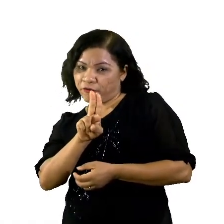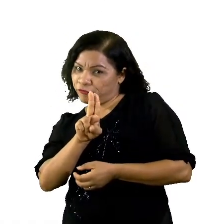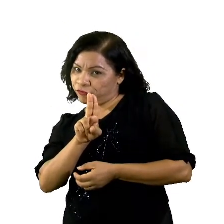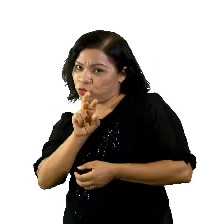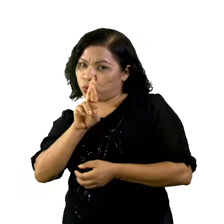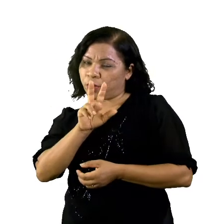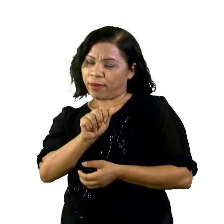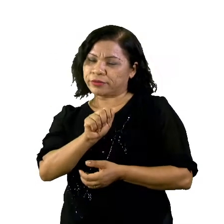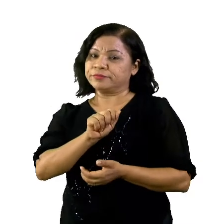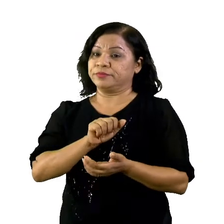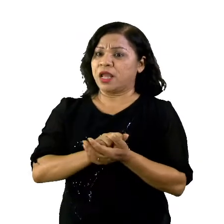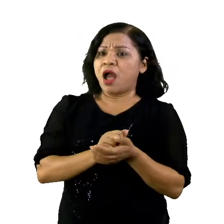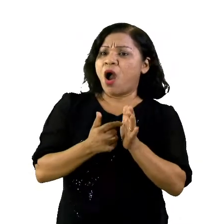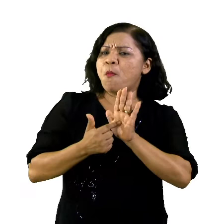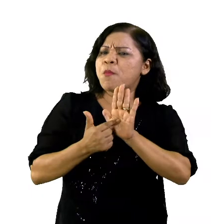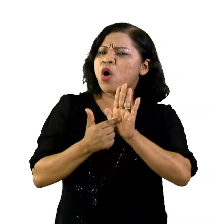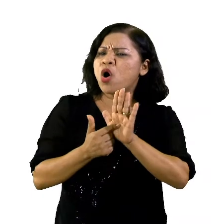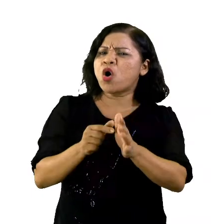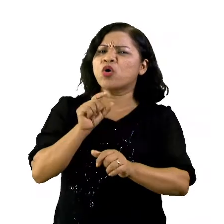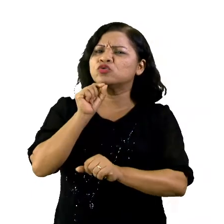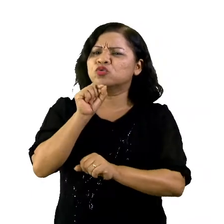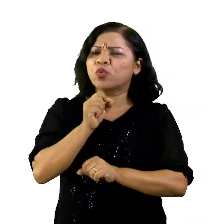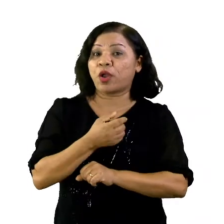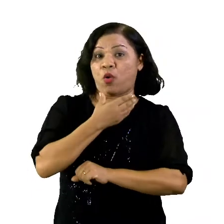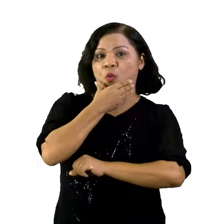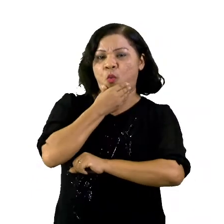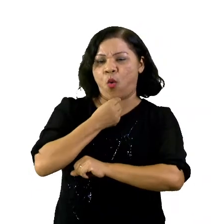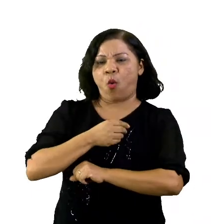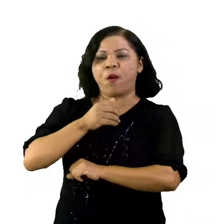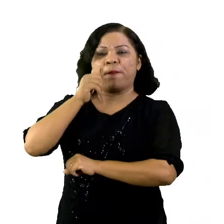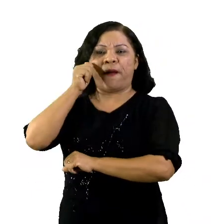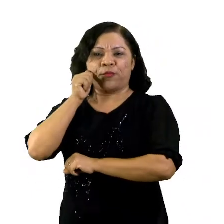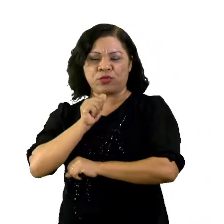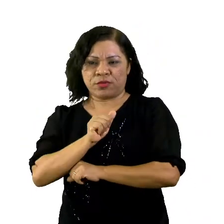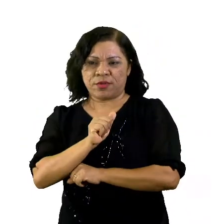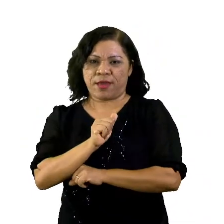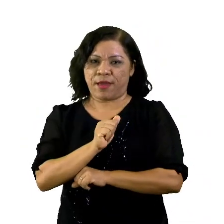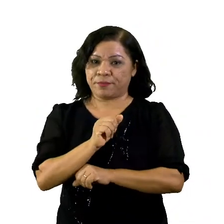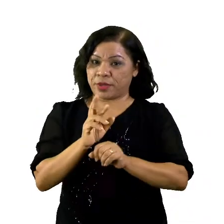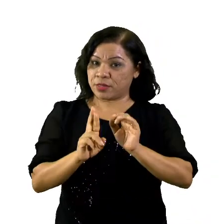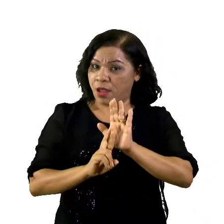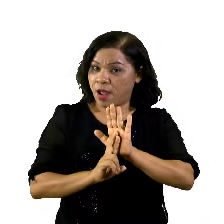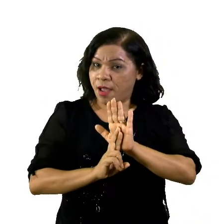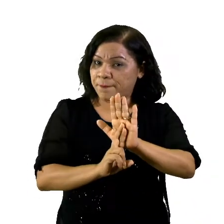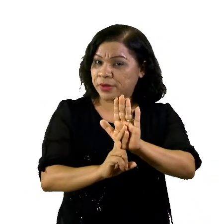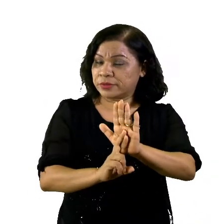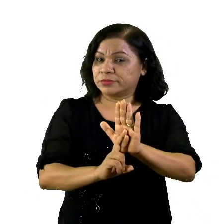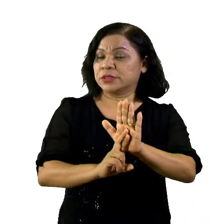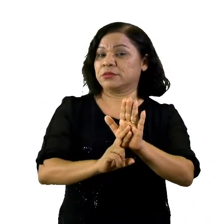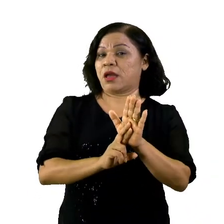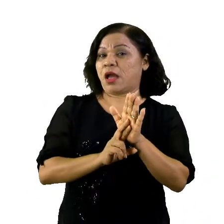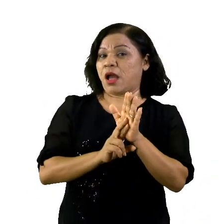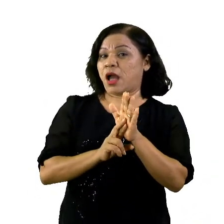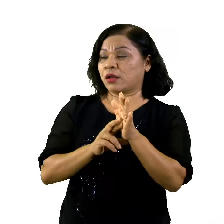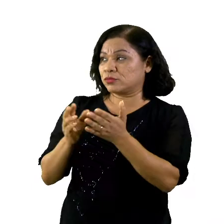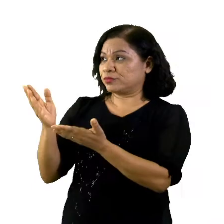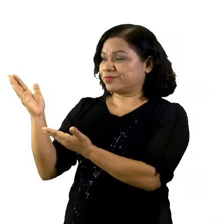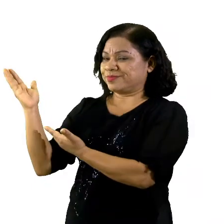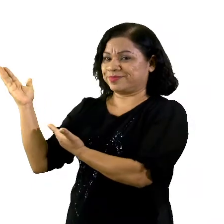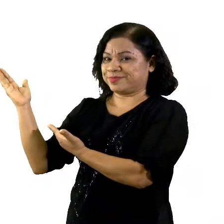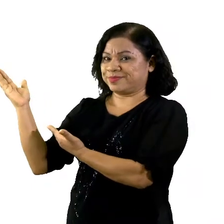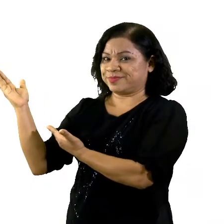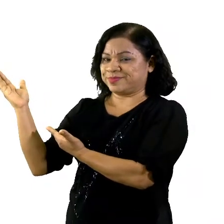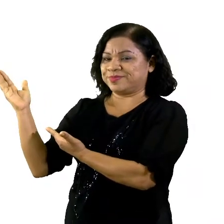personagens, pai Francisco e sua mulher, que estão representados Logo aí nessa imagem,